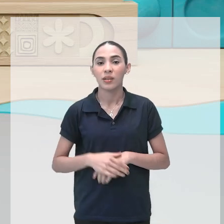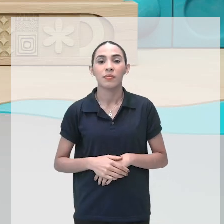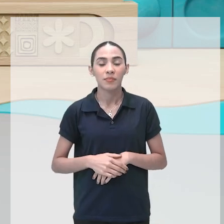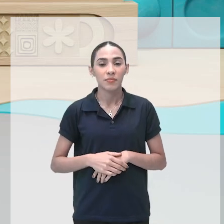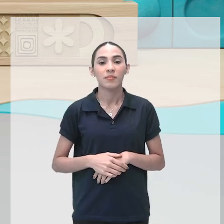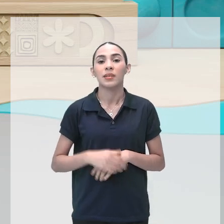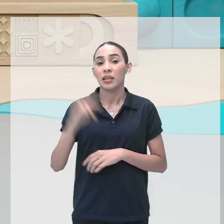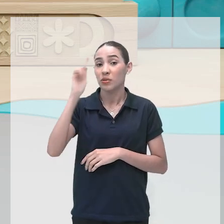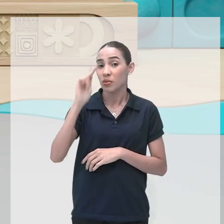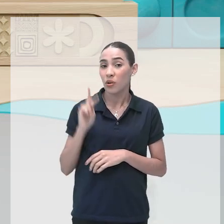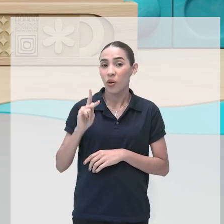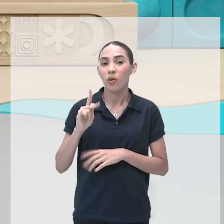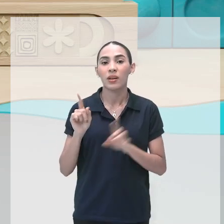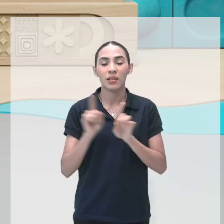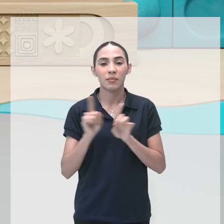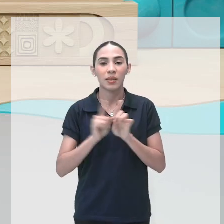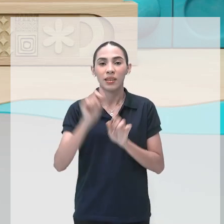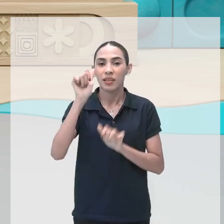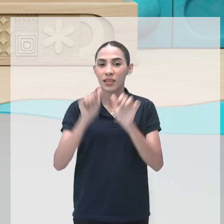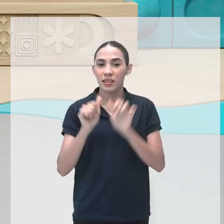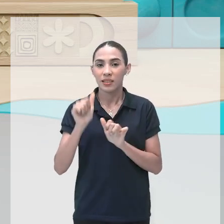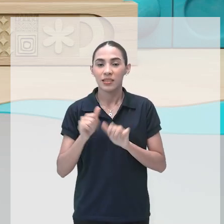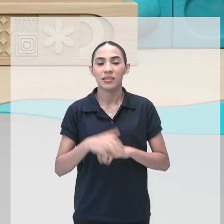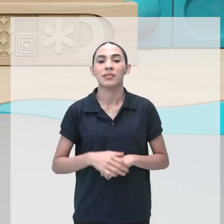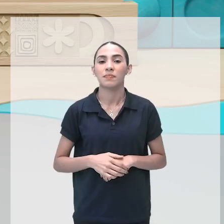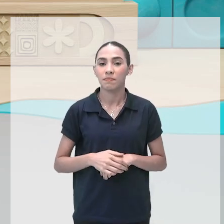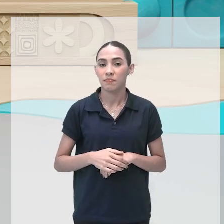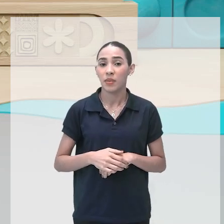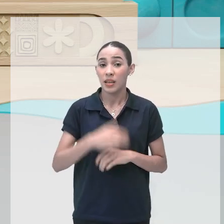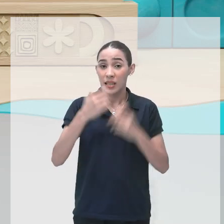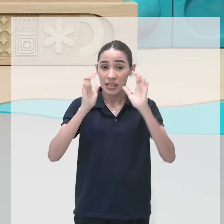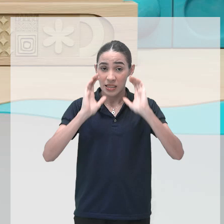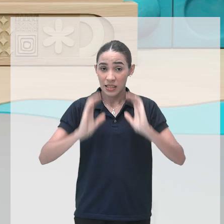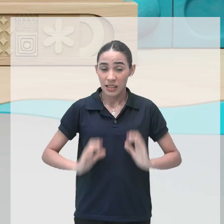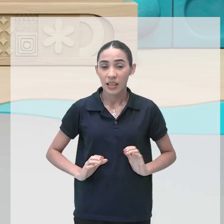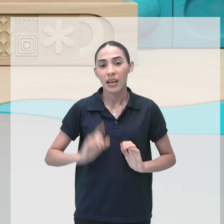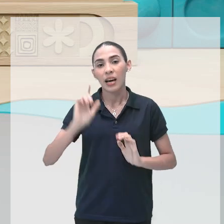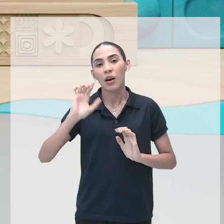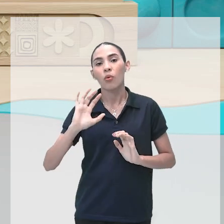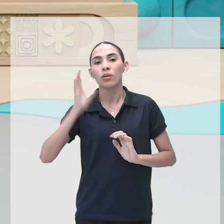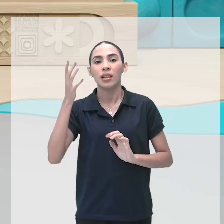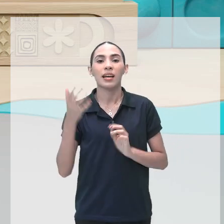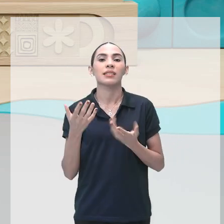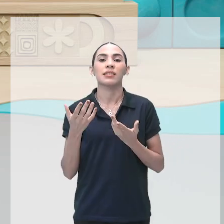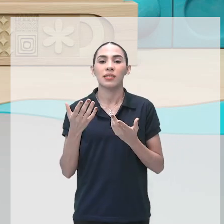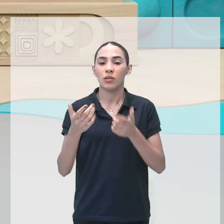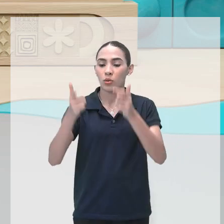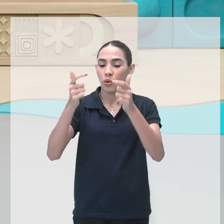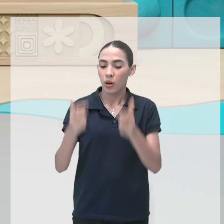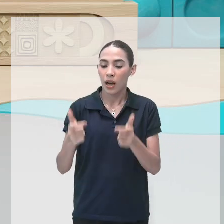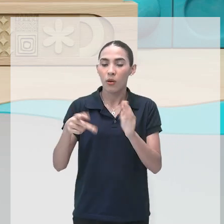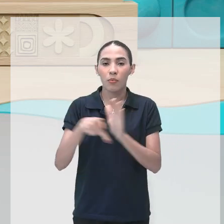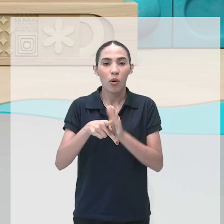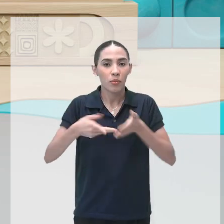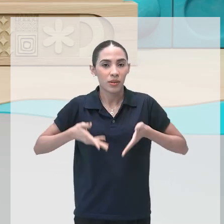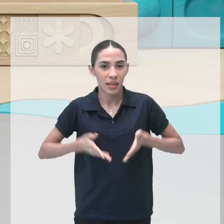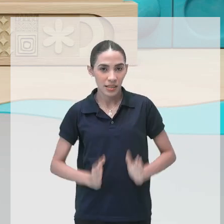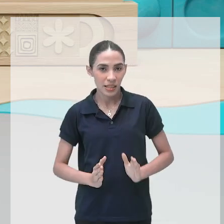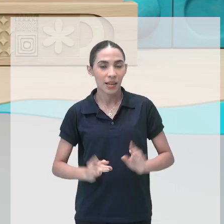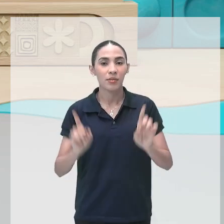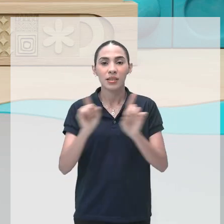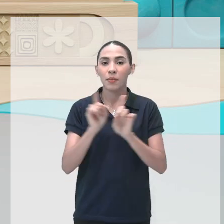nossa história, a nossa construção como cidadão, ela ocorre desde o local que nós nascemos,